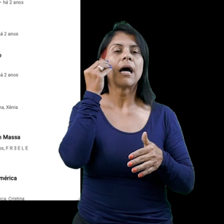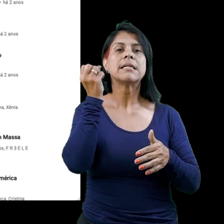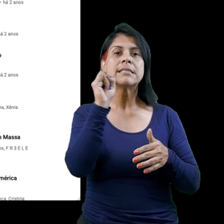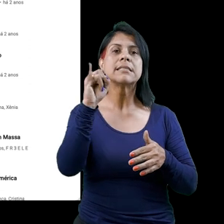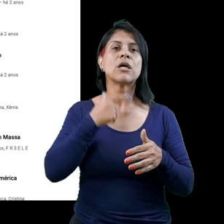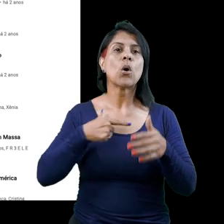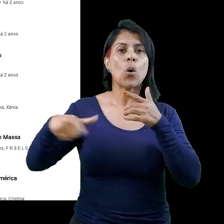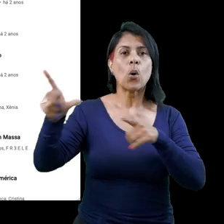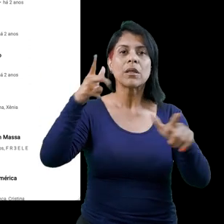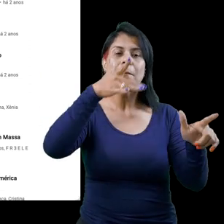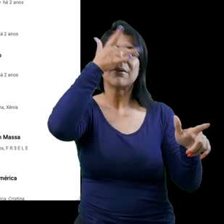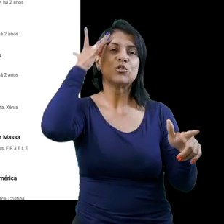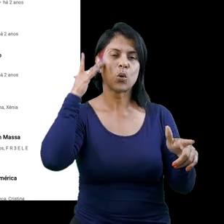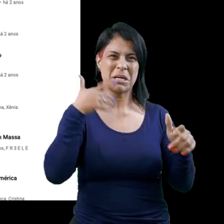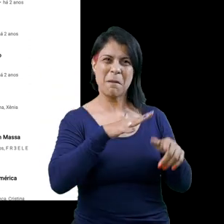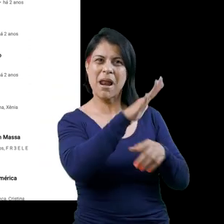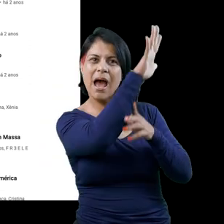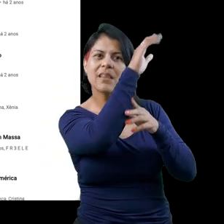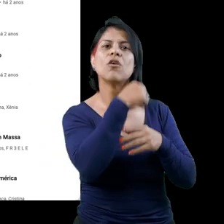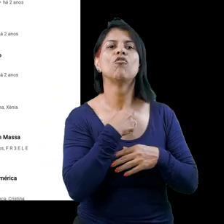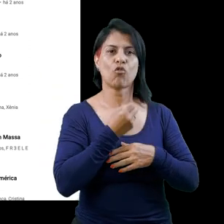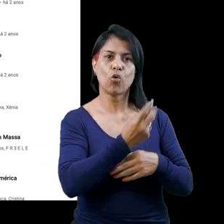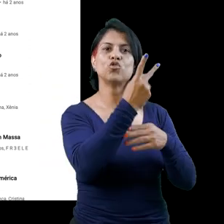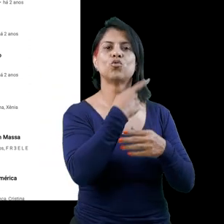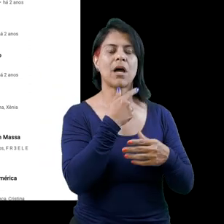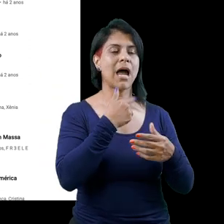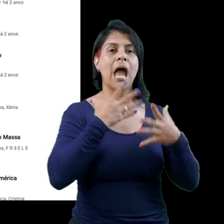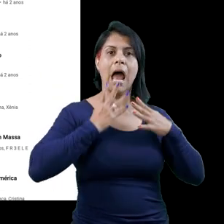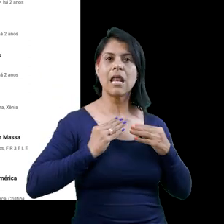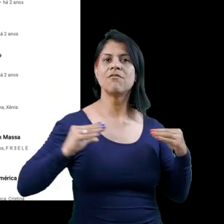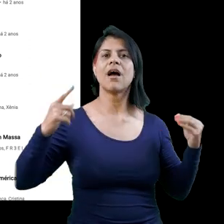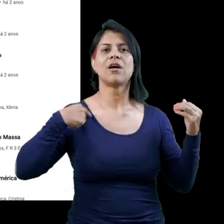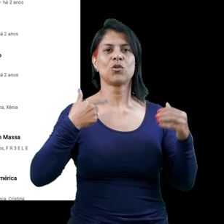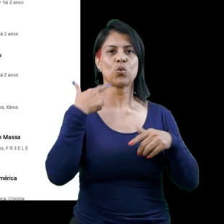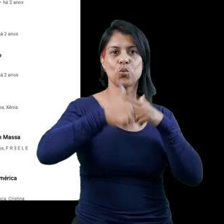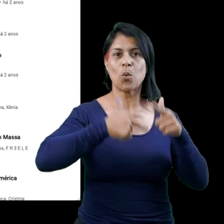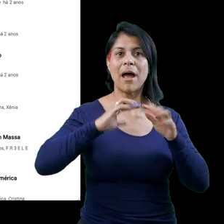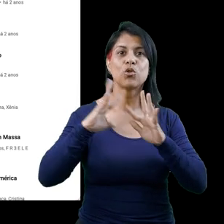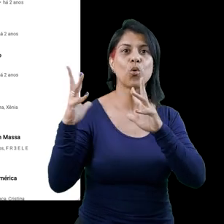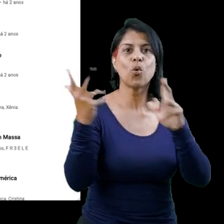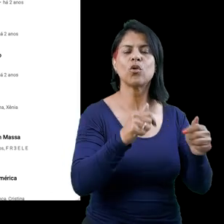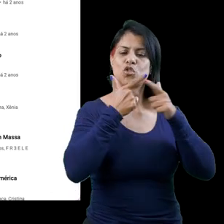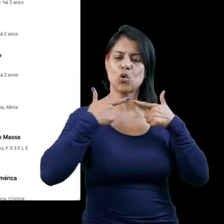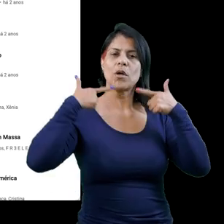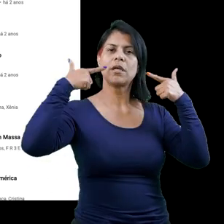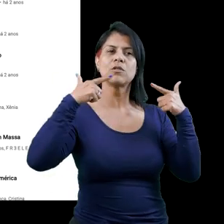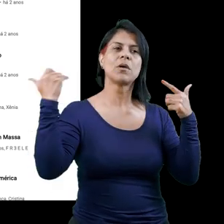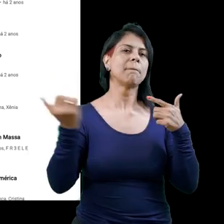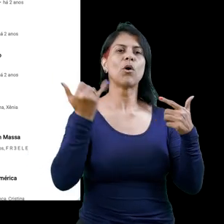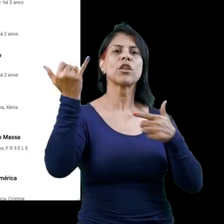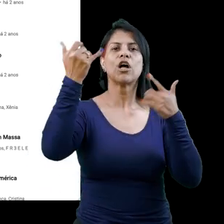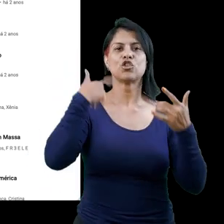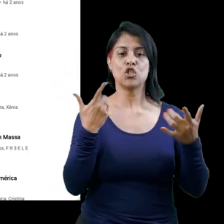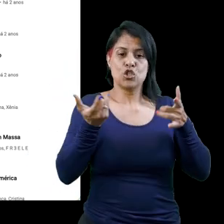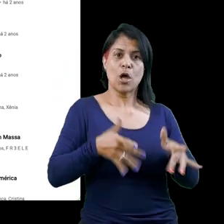sou quebrada o laço que liga os meus e as minhas na vida e cria um grande embaraço. Um salve a todo que ultrapassa utopia do sorriso ser fato e aos pretos que sobre